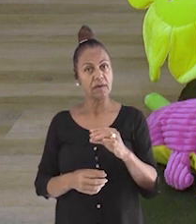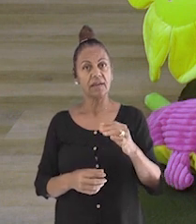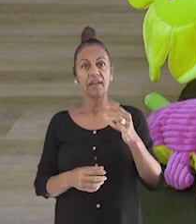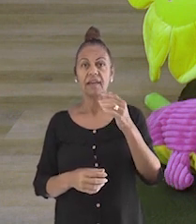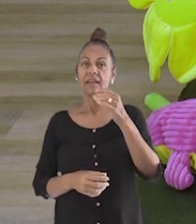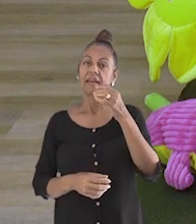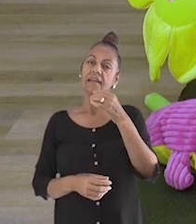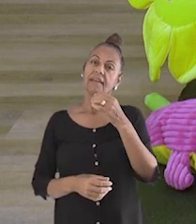e canetinha.